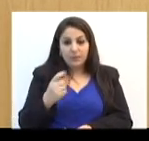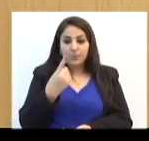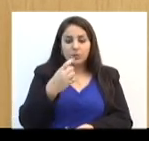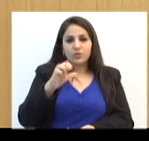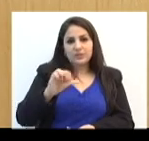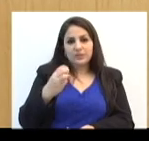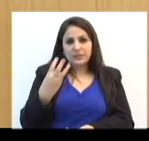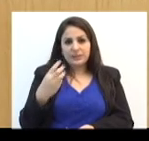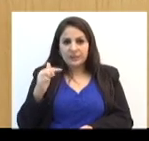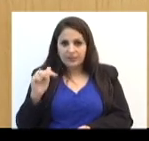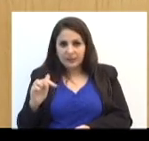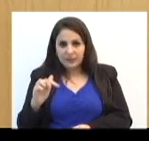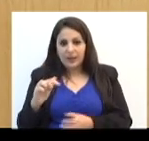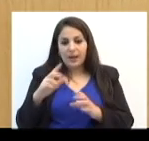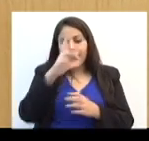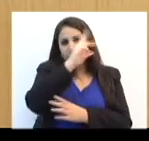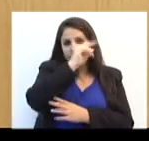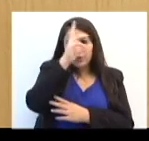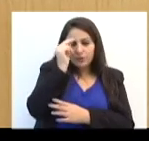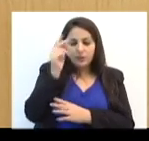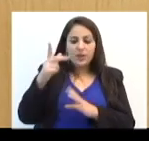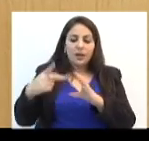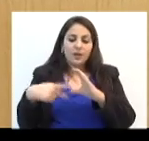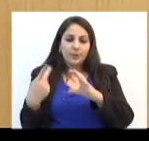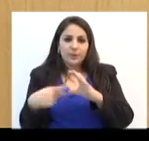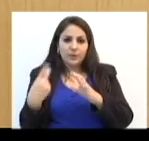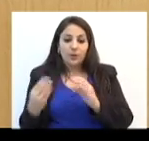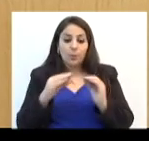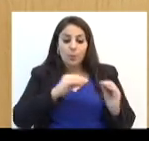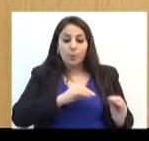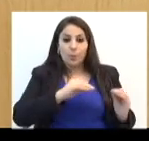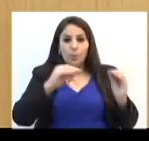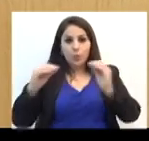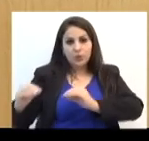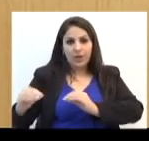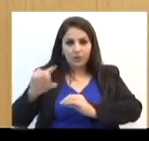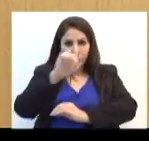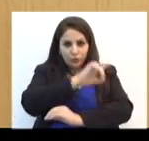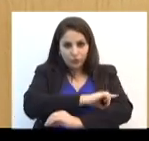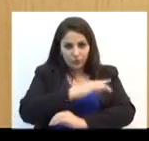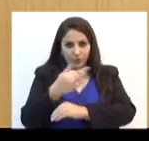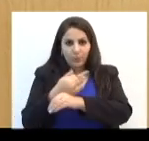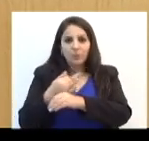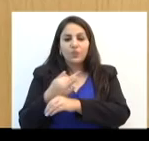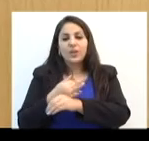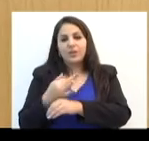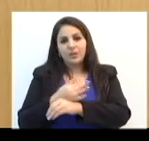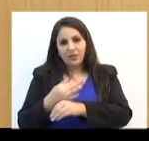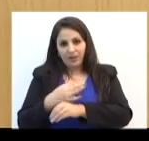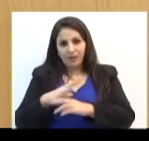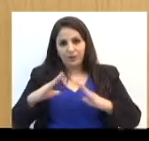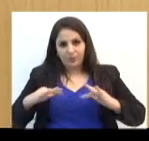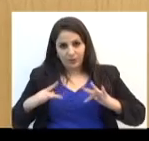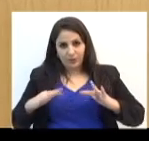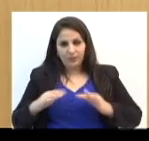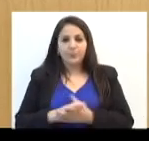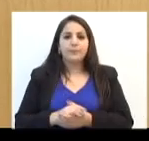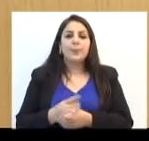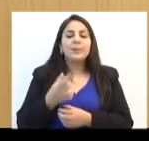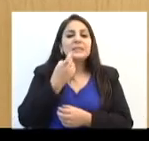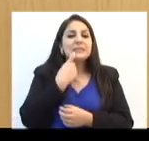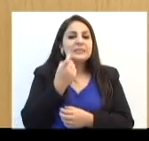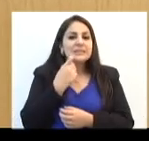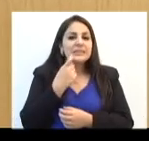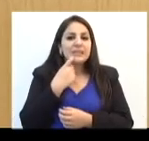e a Câmara de Vereadores optaram por transferir o ponto facultativo para sexta-feira, seguindo a medida